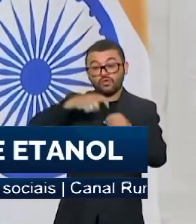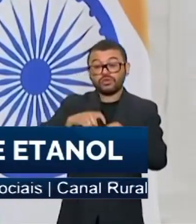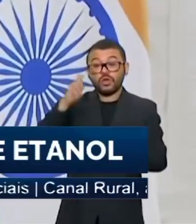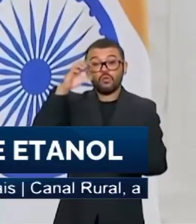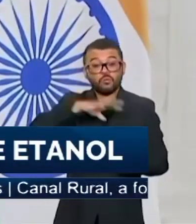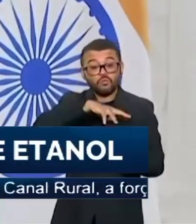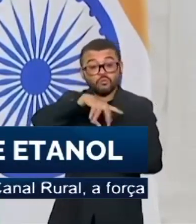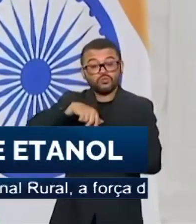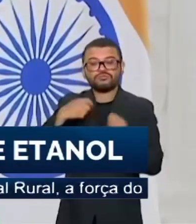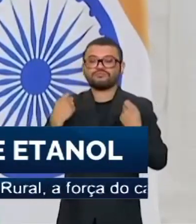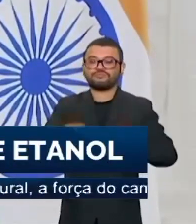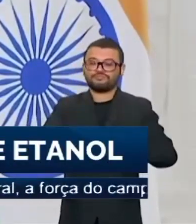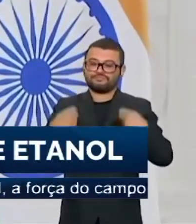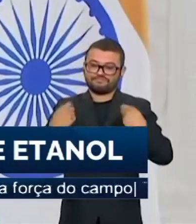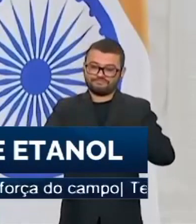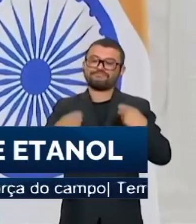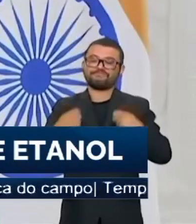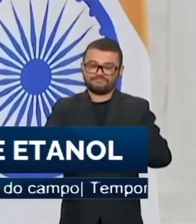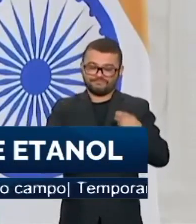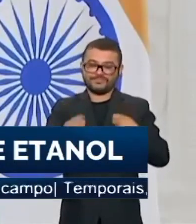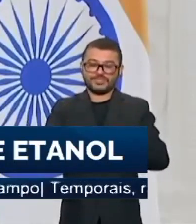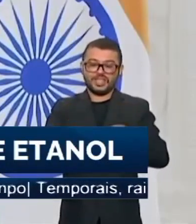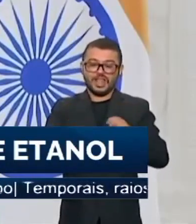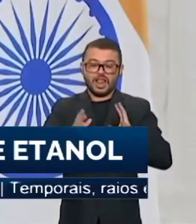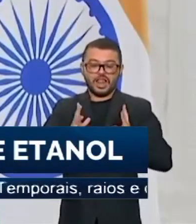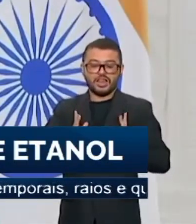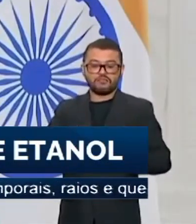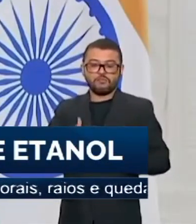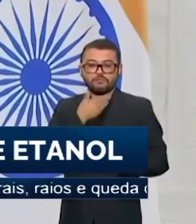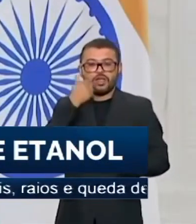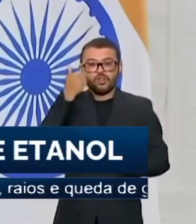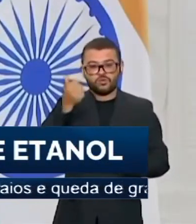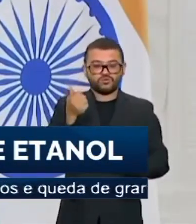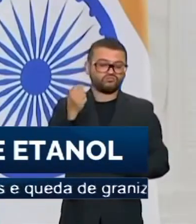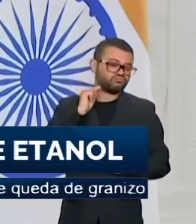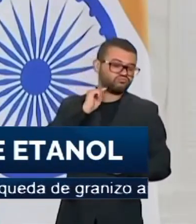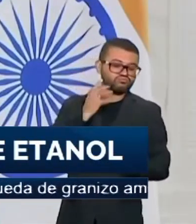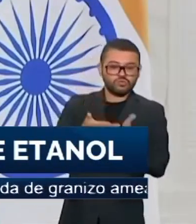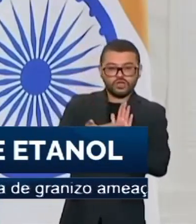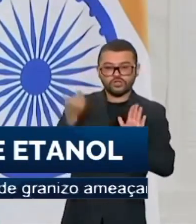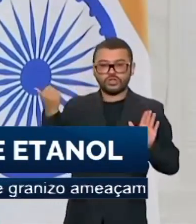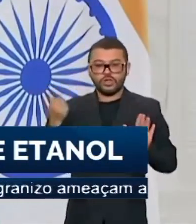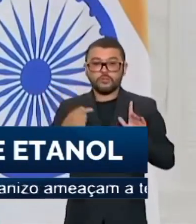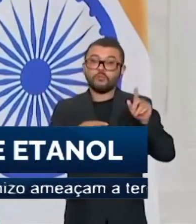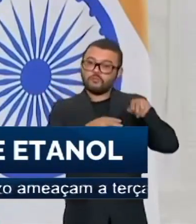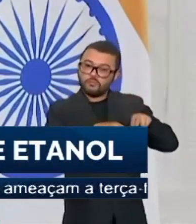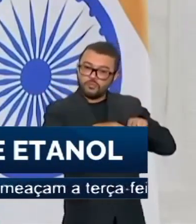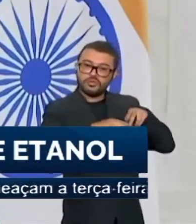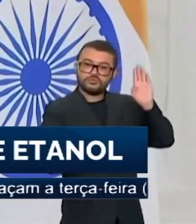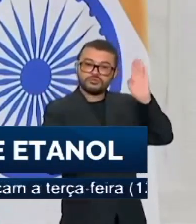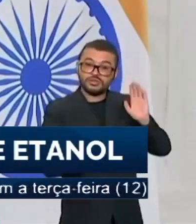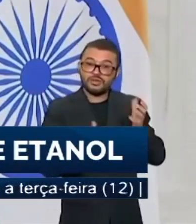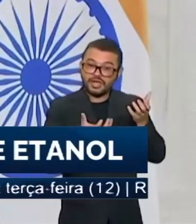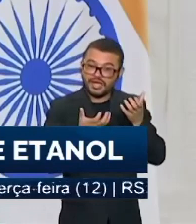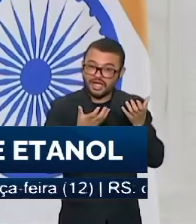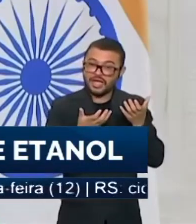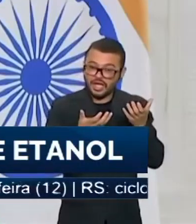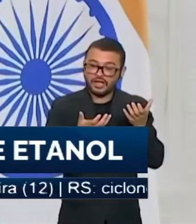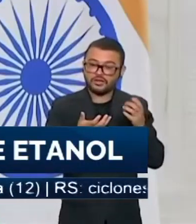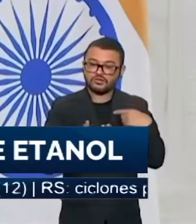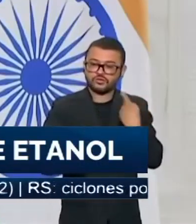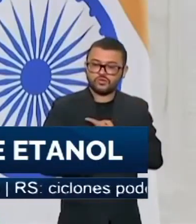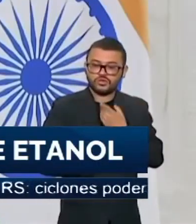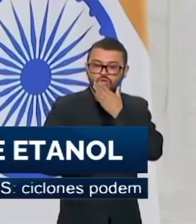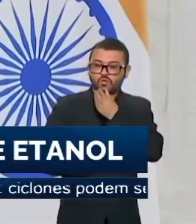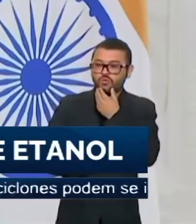mundo precisa ser despoluído. E por isso o Brasil aparece nessa situação. Está aqui